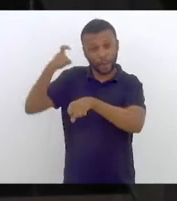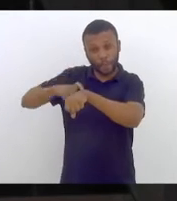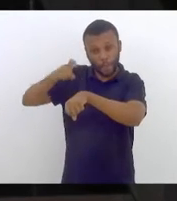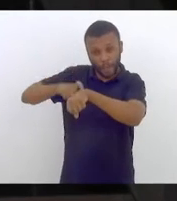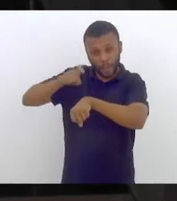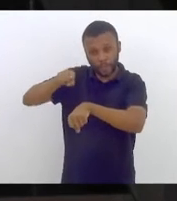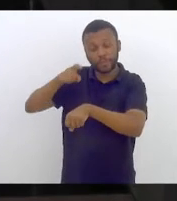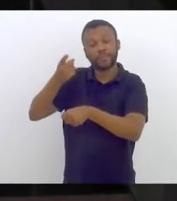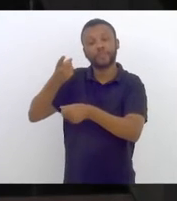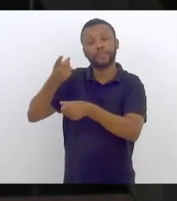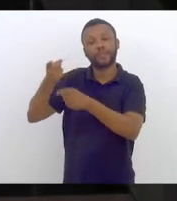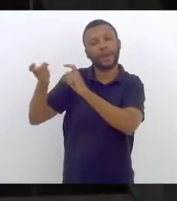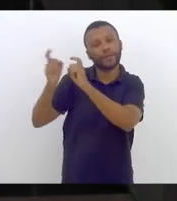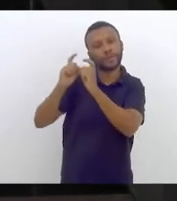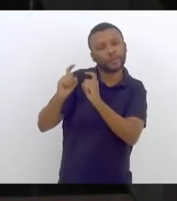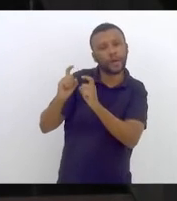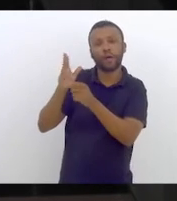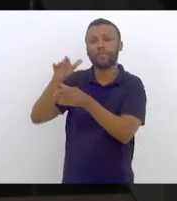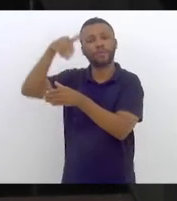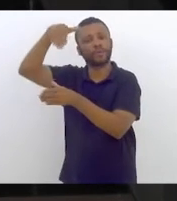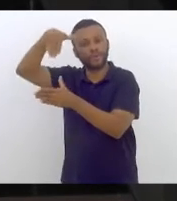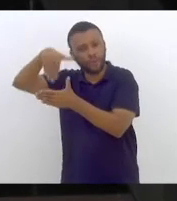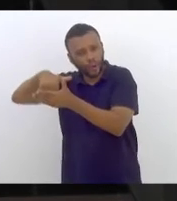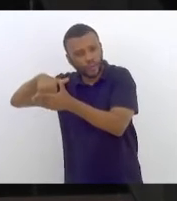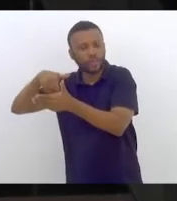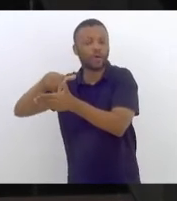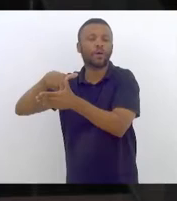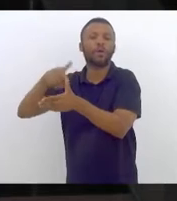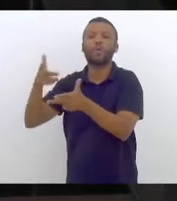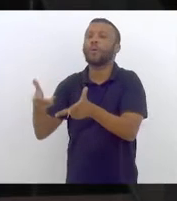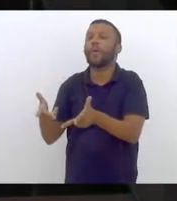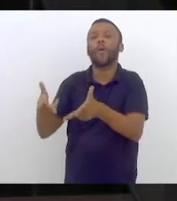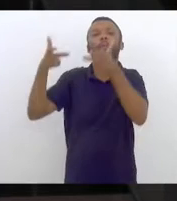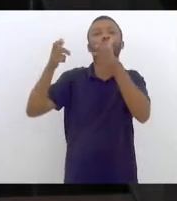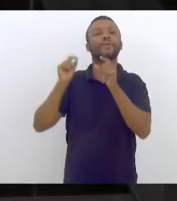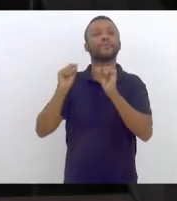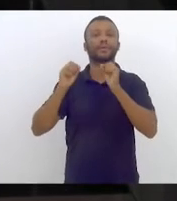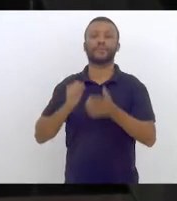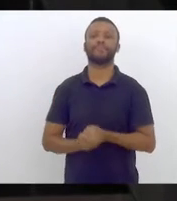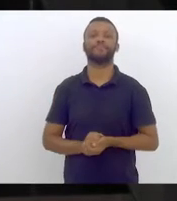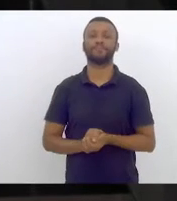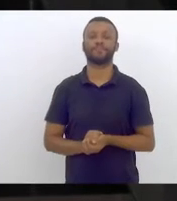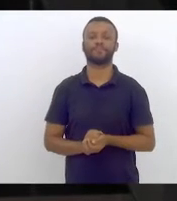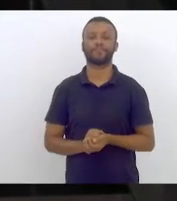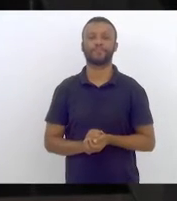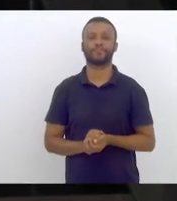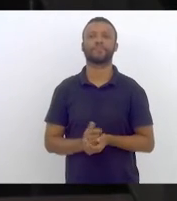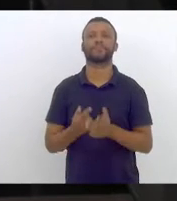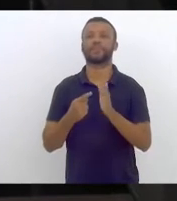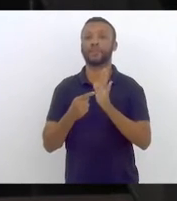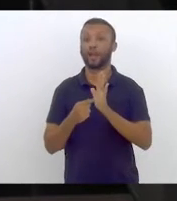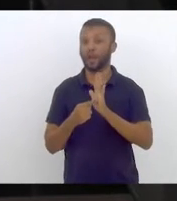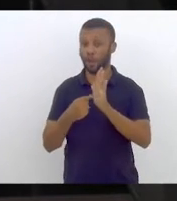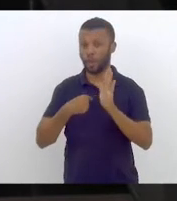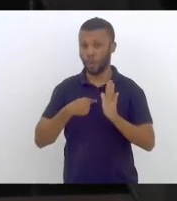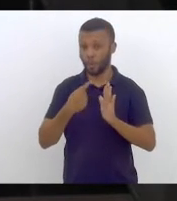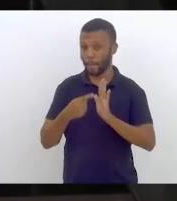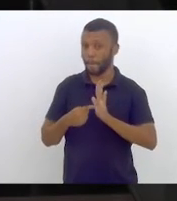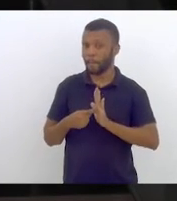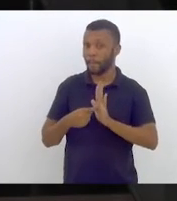eu observei o seguinte: apresento discordância